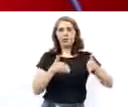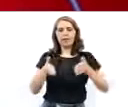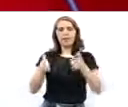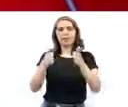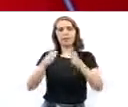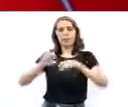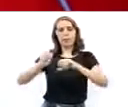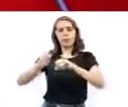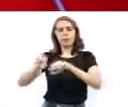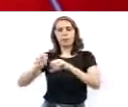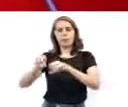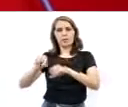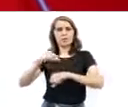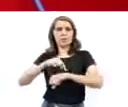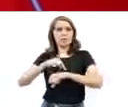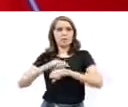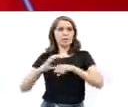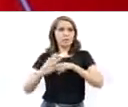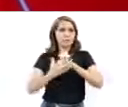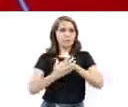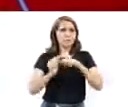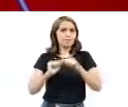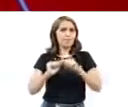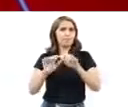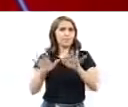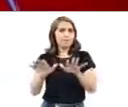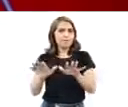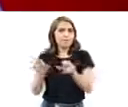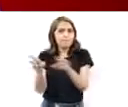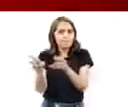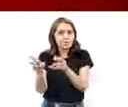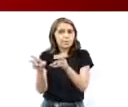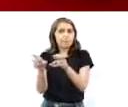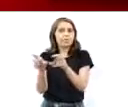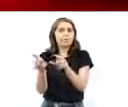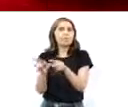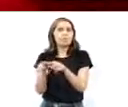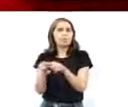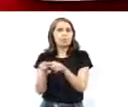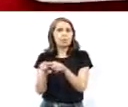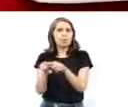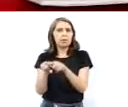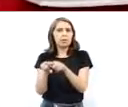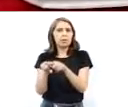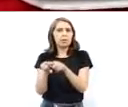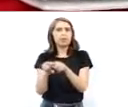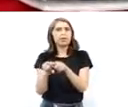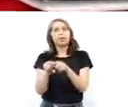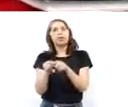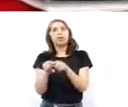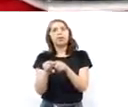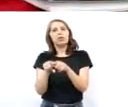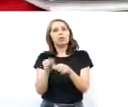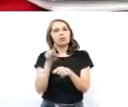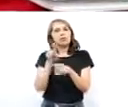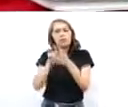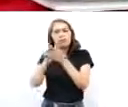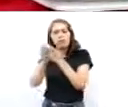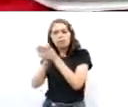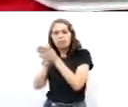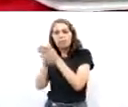de Pandemia. A gente observa que vocês fizeram um diagnóstico aí da situação em que